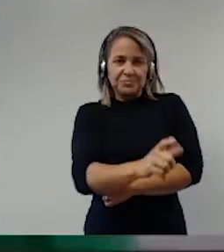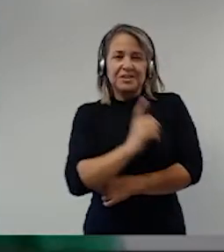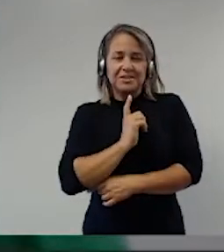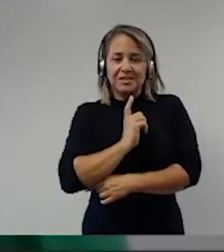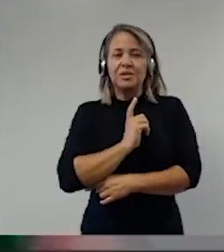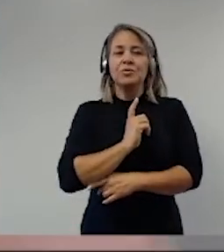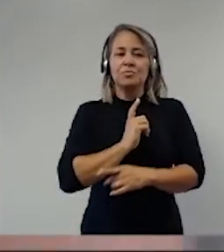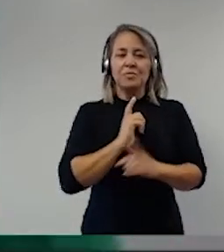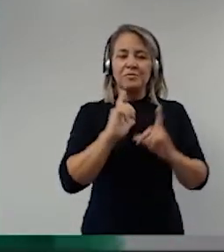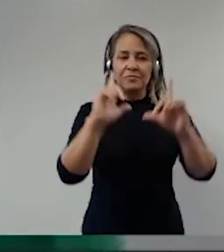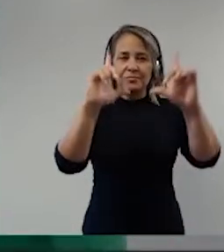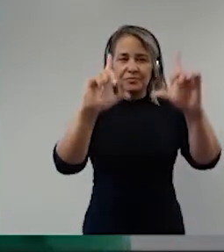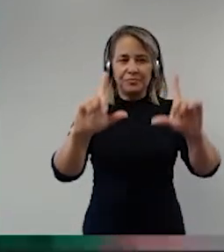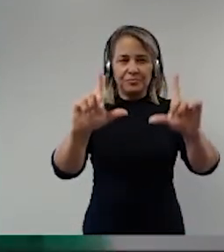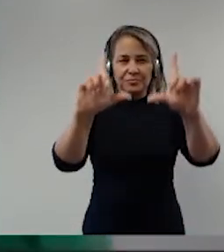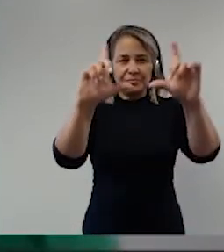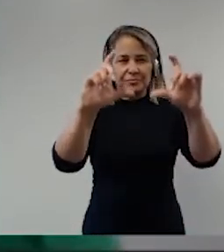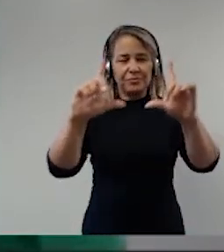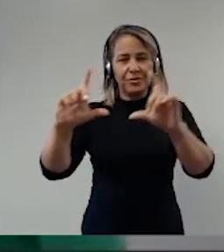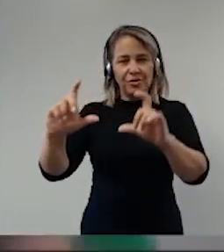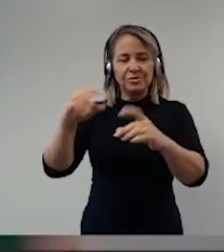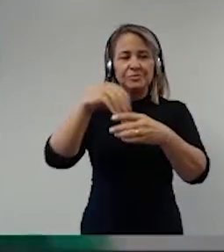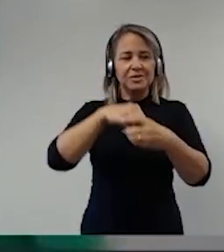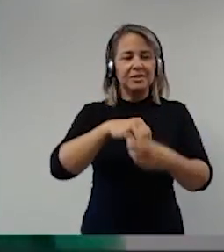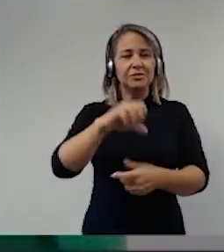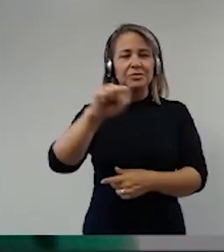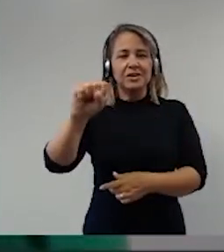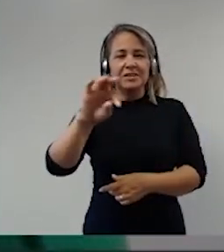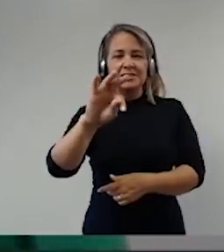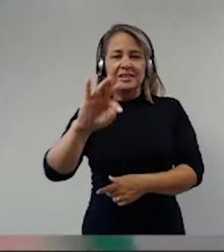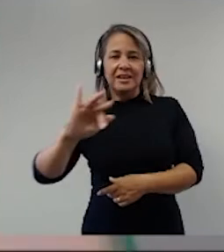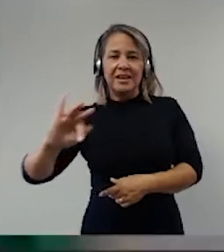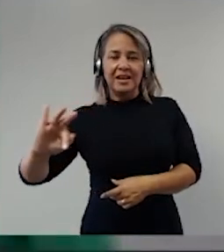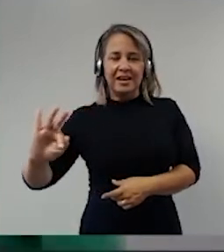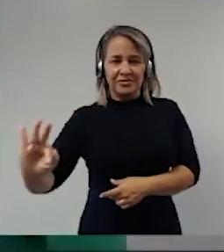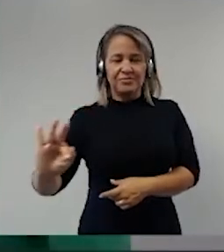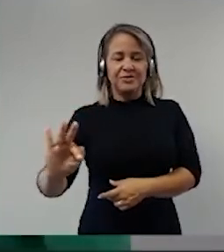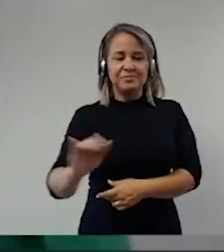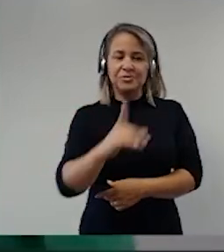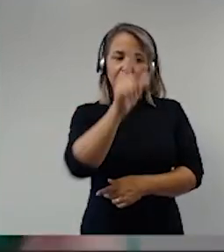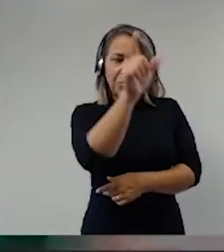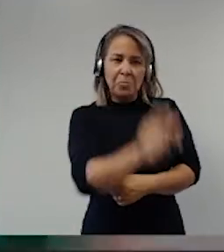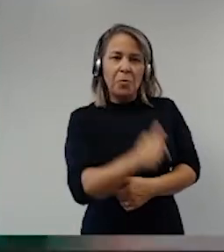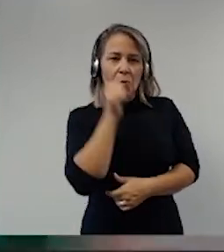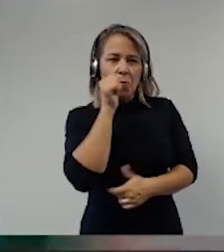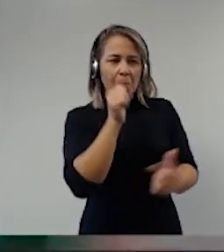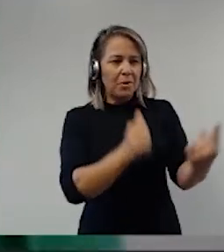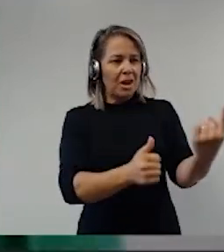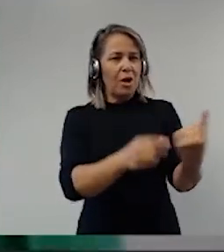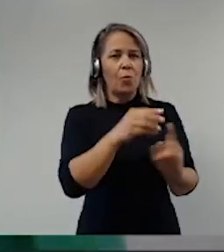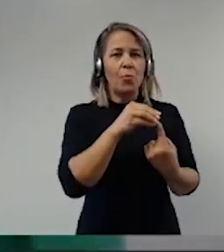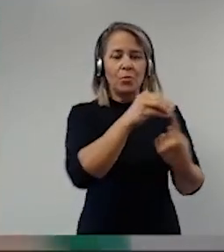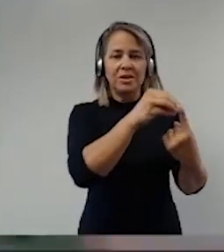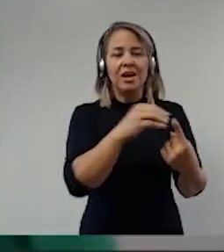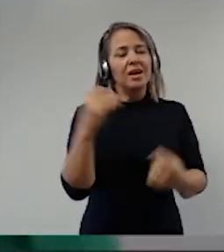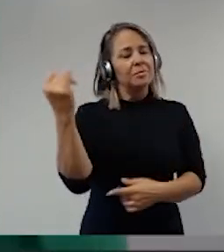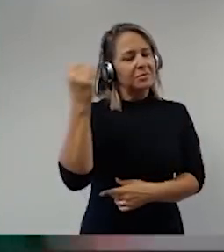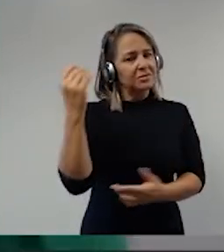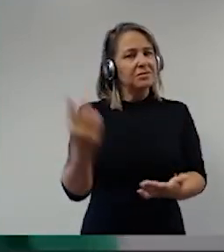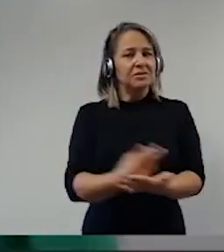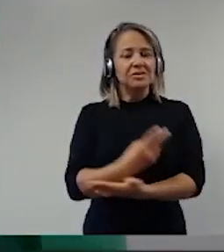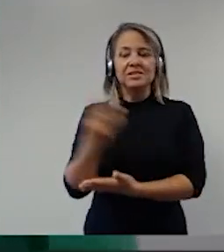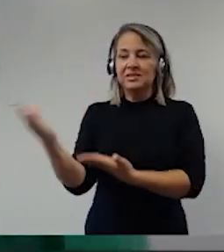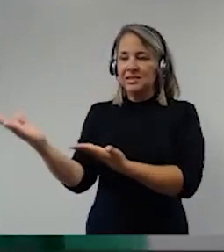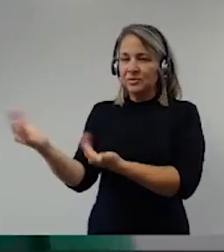tão representativa numa sustentação oral no STF, só você de mulher. Então, é muito importante que isso esteja acontecendo e que